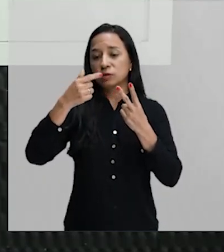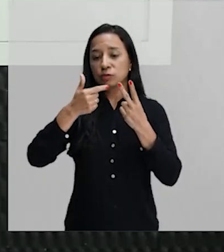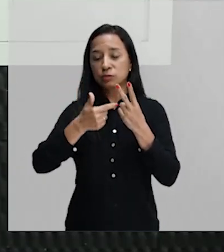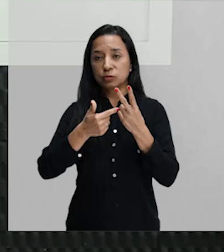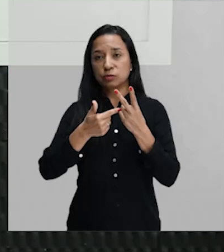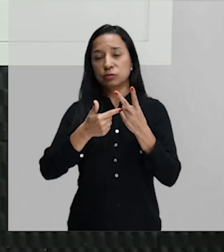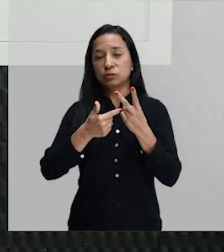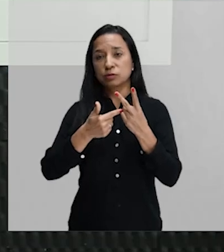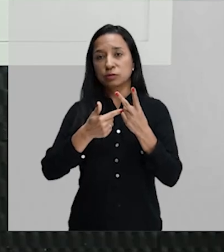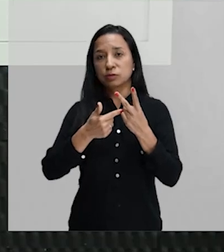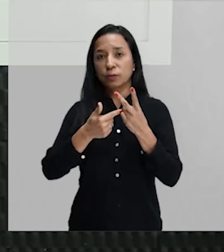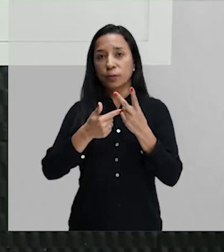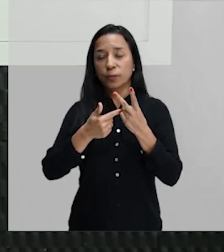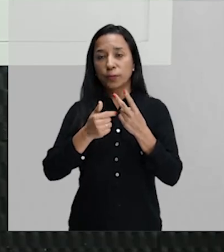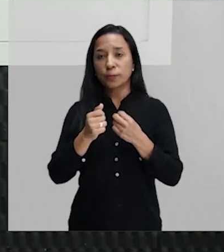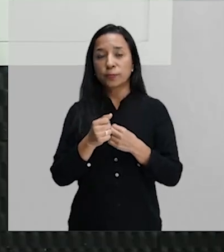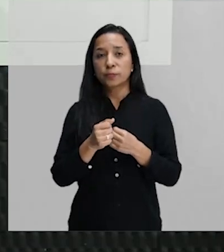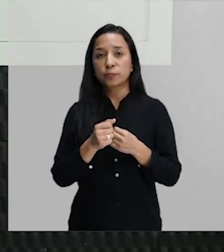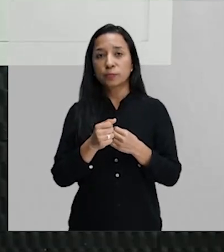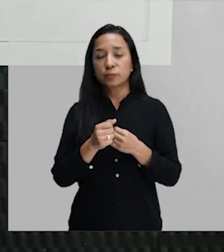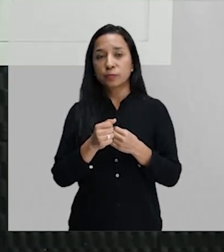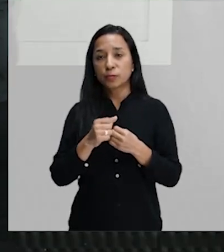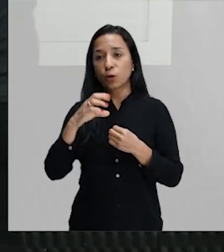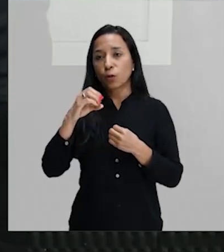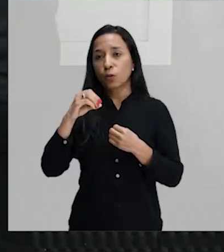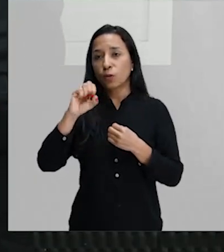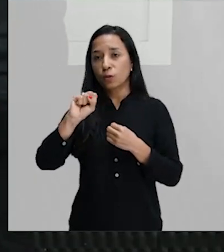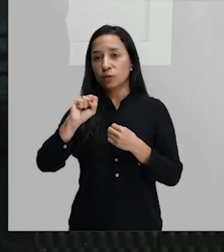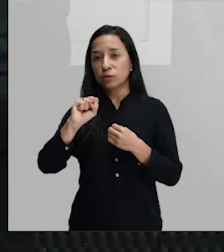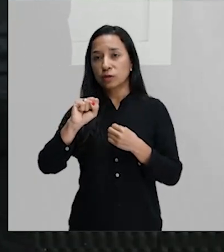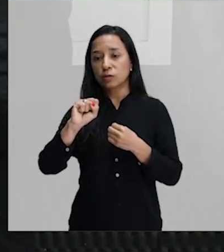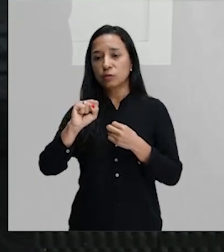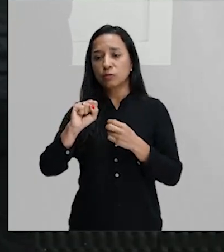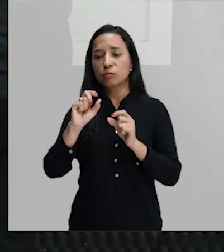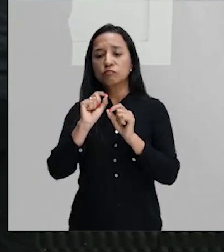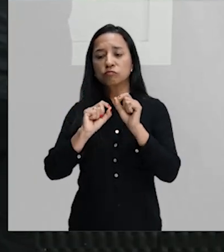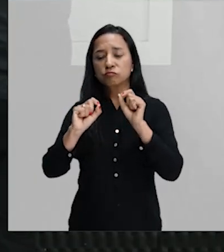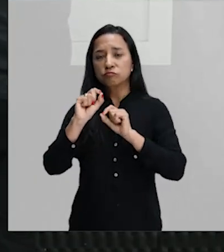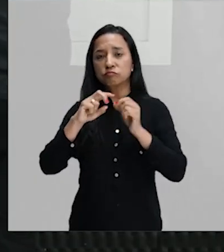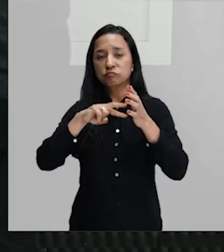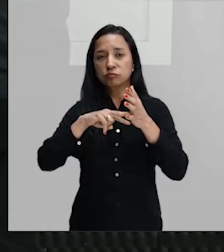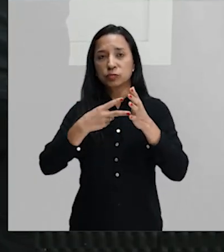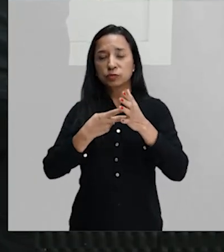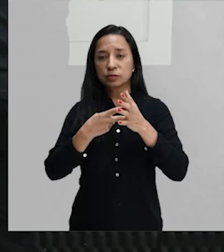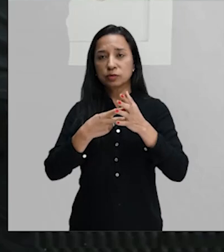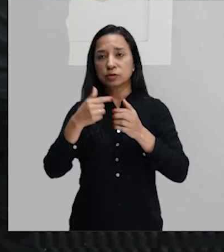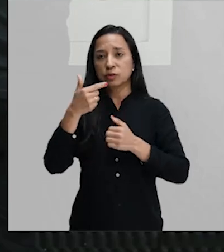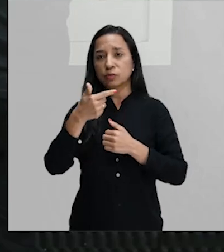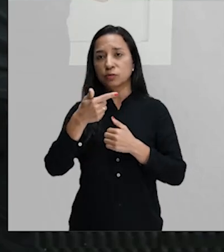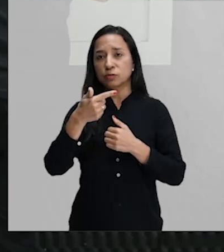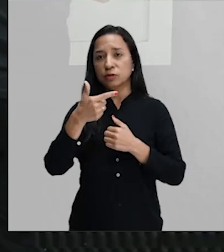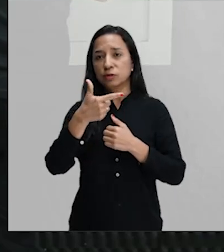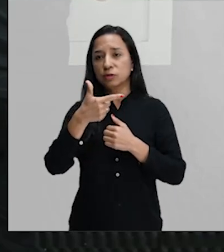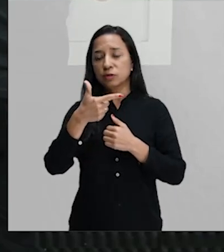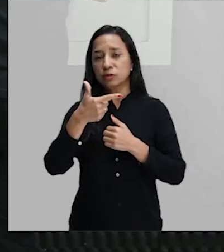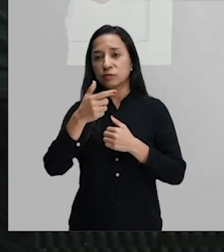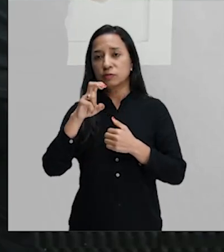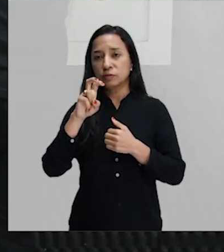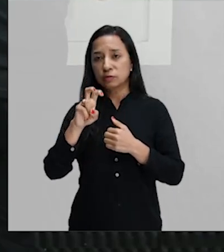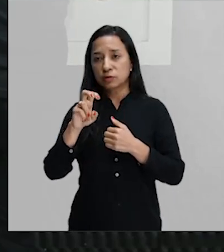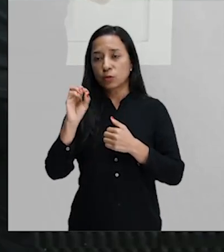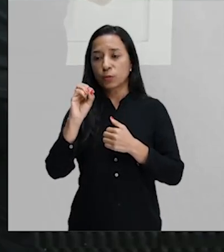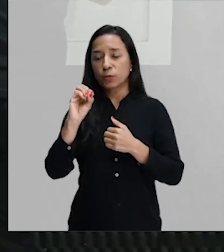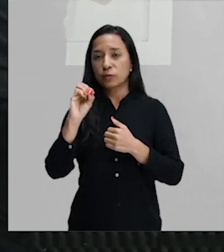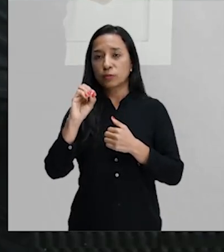Certo? E o cosseno? Se eu tiver, por exemplo, um cosseno de 225